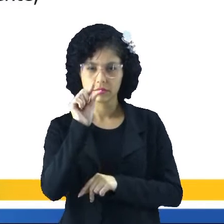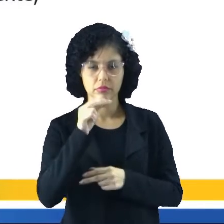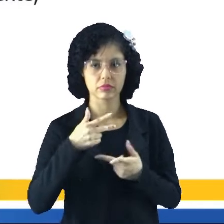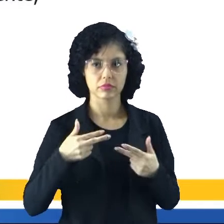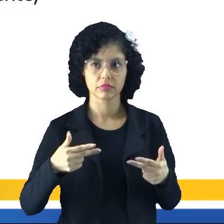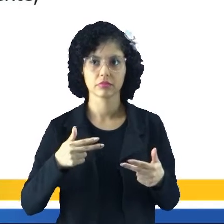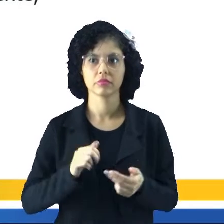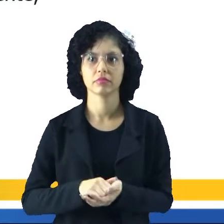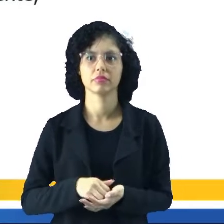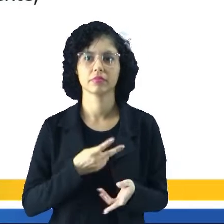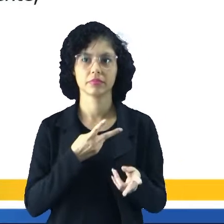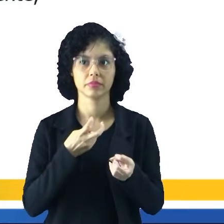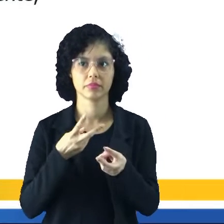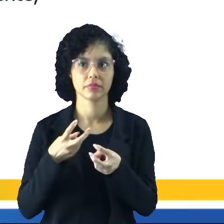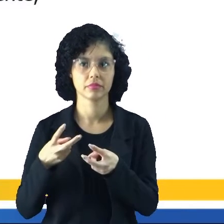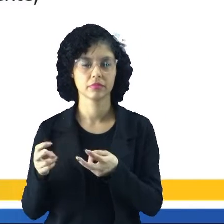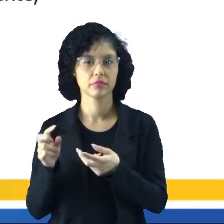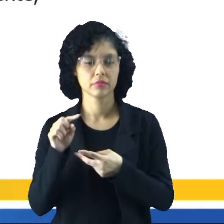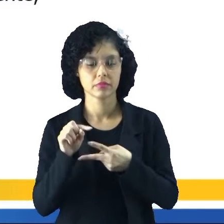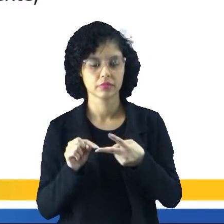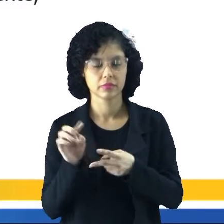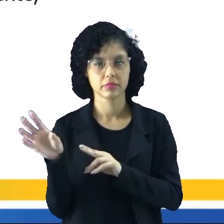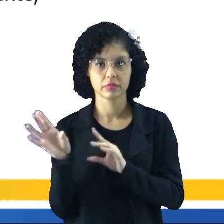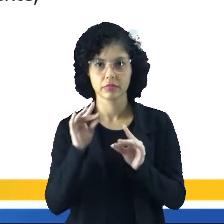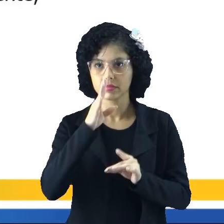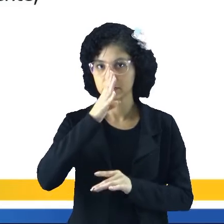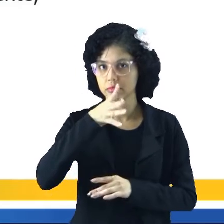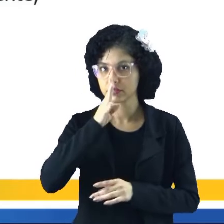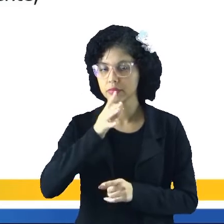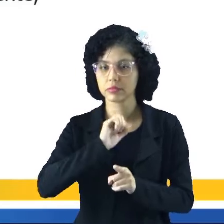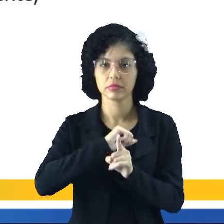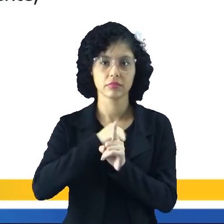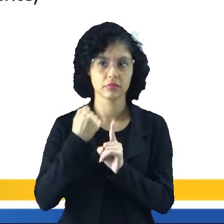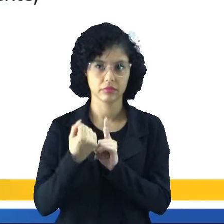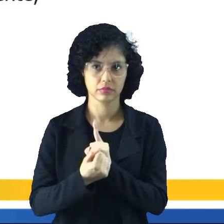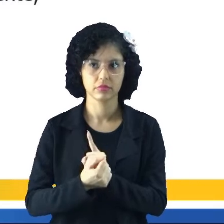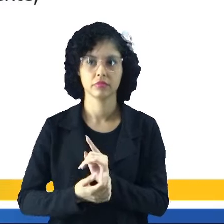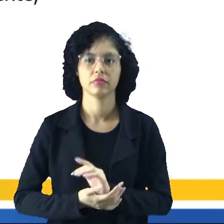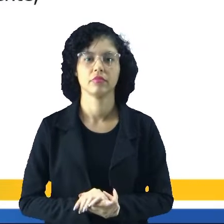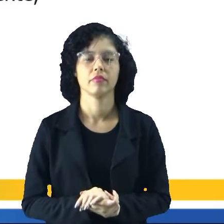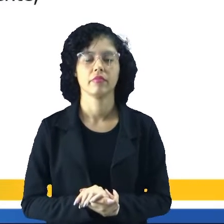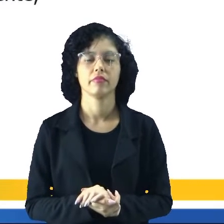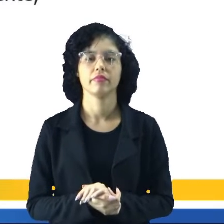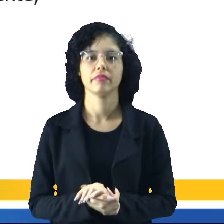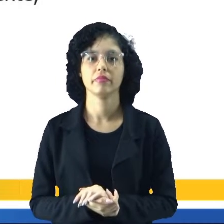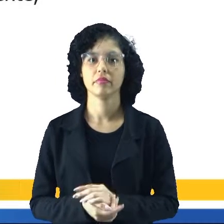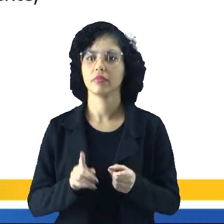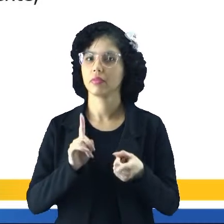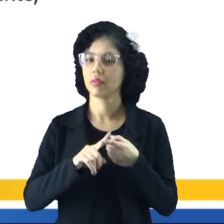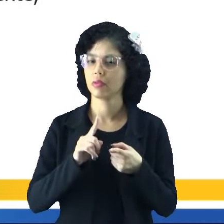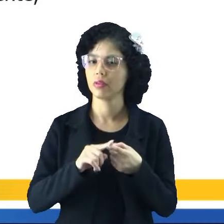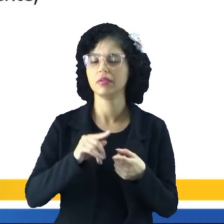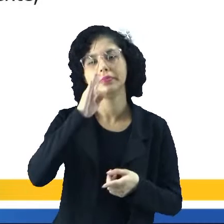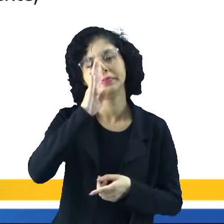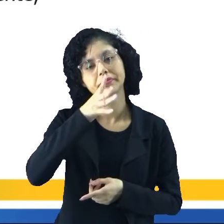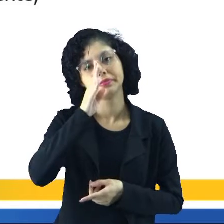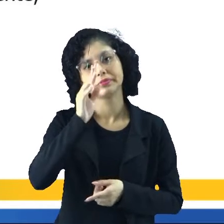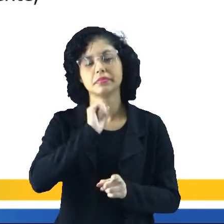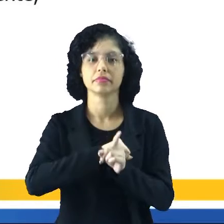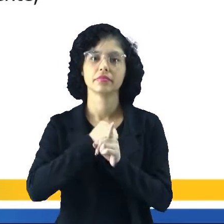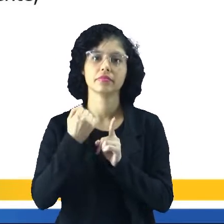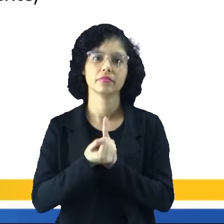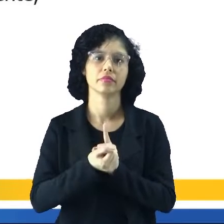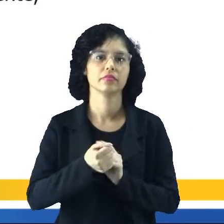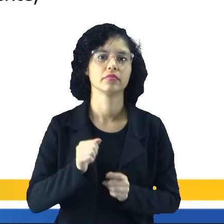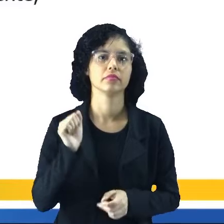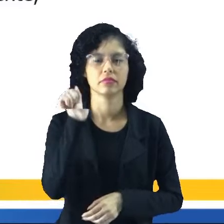né? Observe que ambas elas trazem críticas sociais, né? Então, por que uma crítica social? Porque geralmente, para